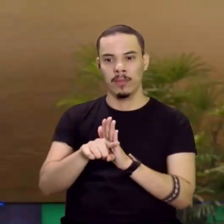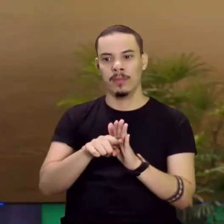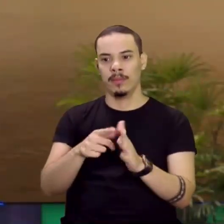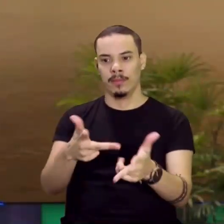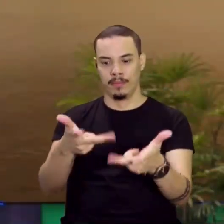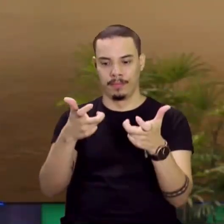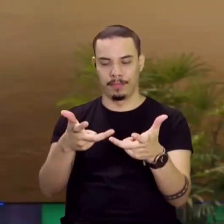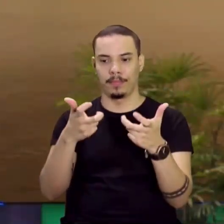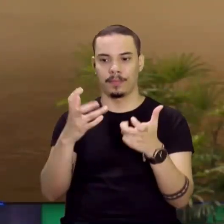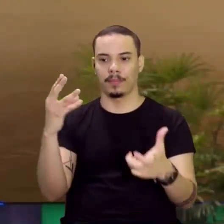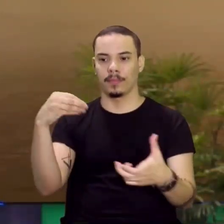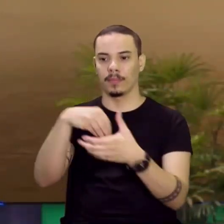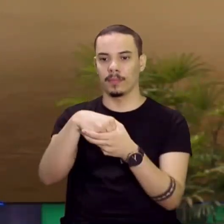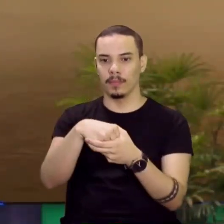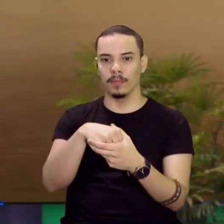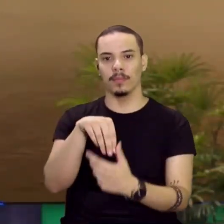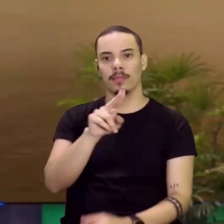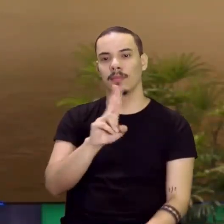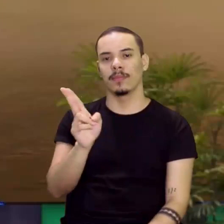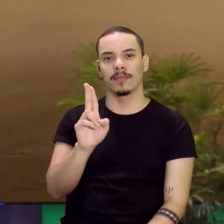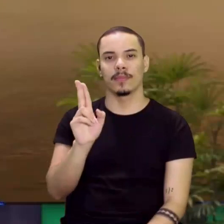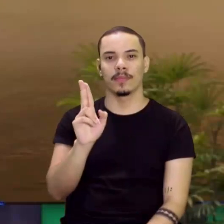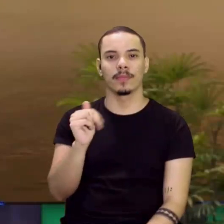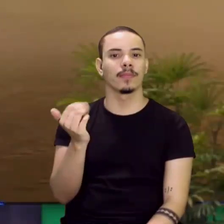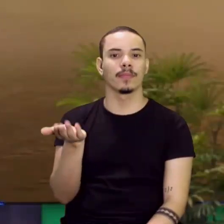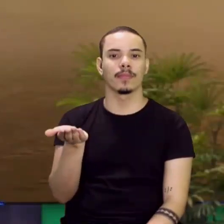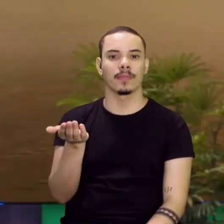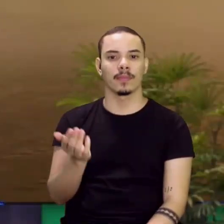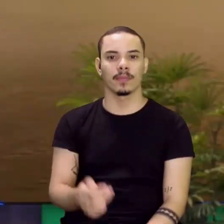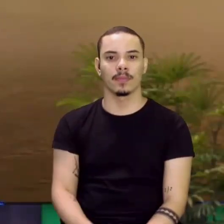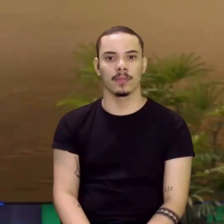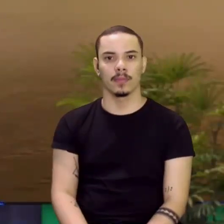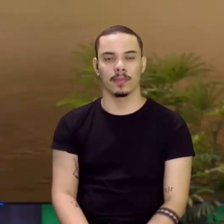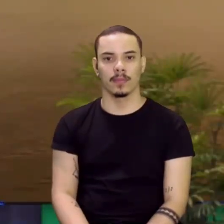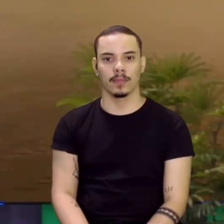estrutura geológica denominada de quê?